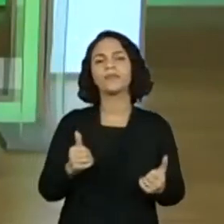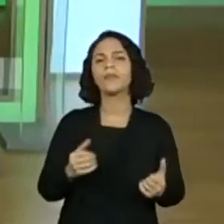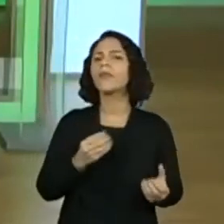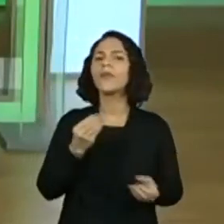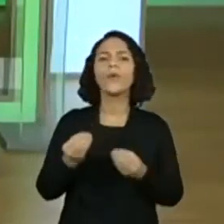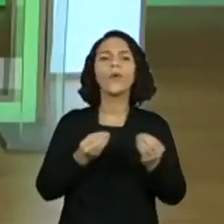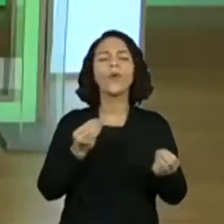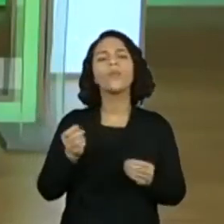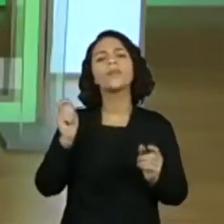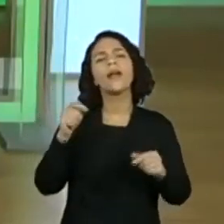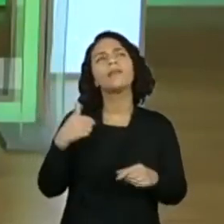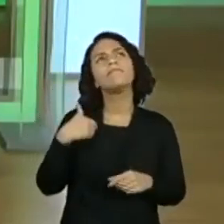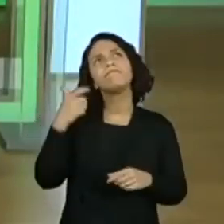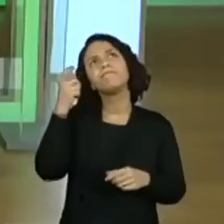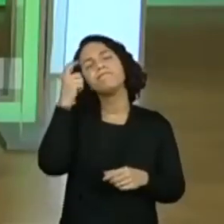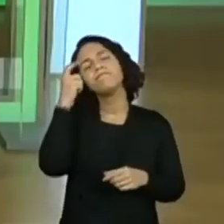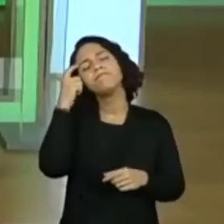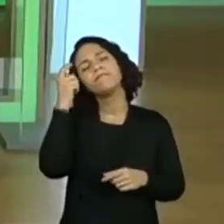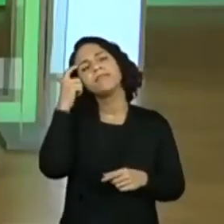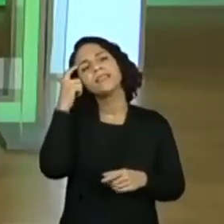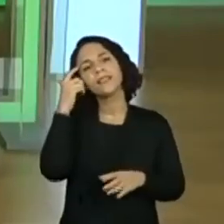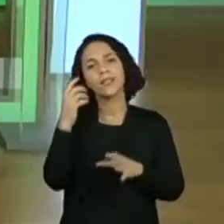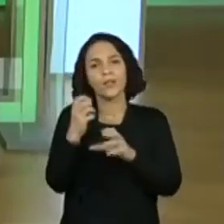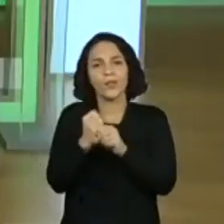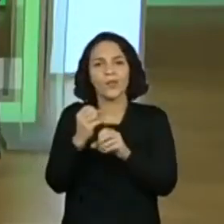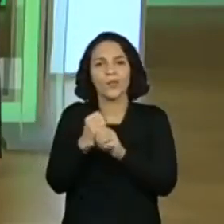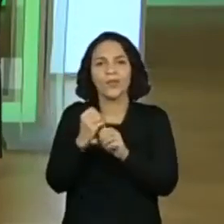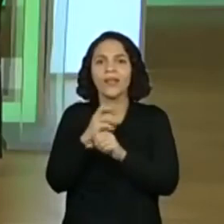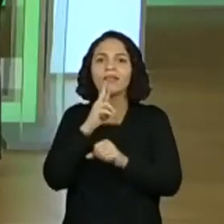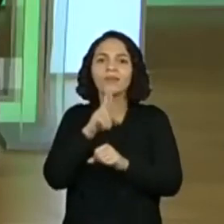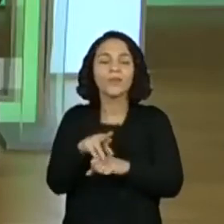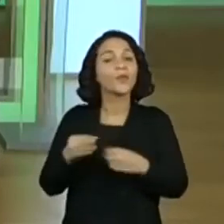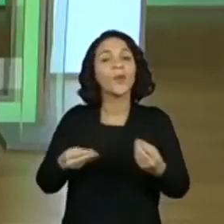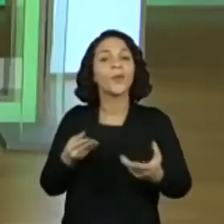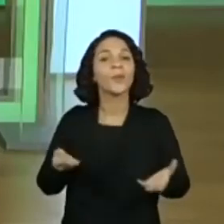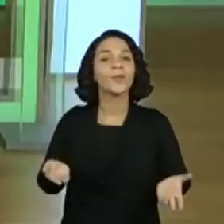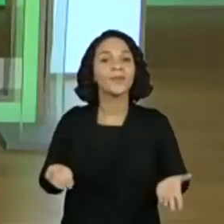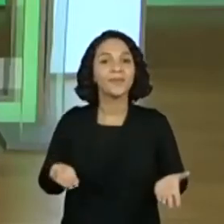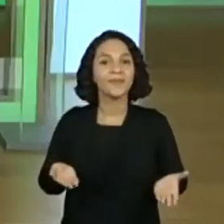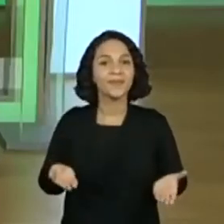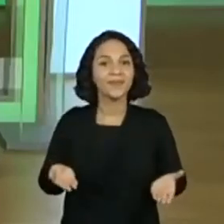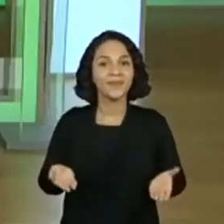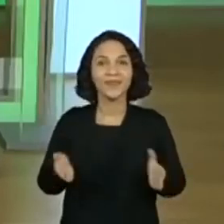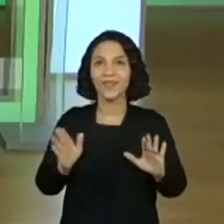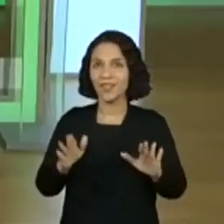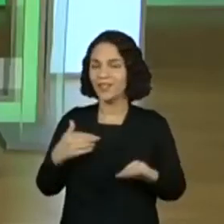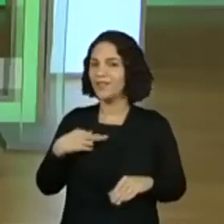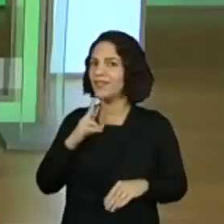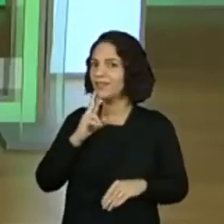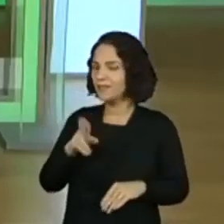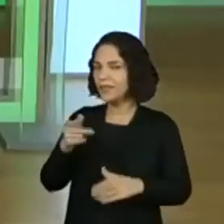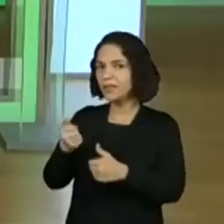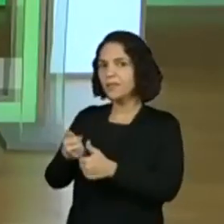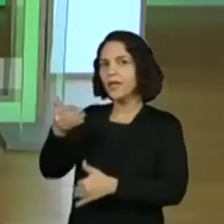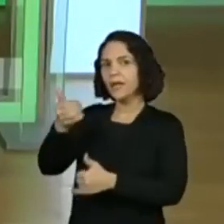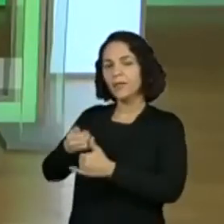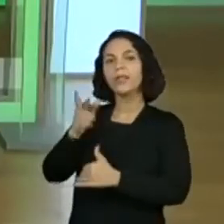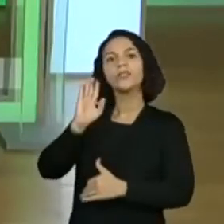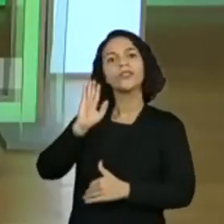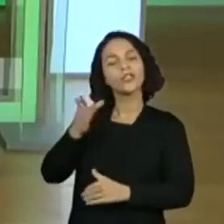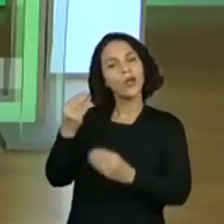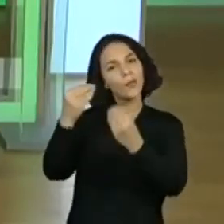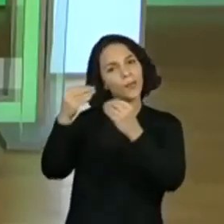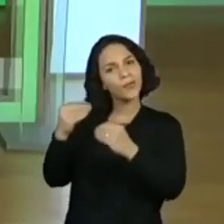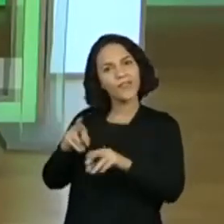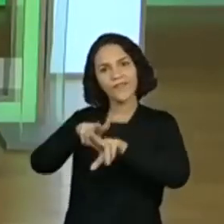consigo pensar em um cálculo para responder isso aí? Olha, professora, eu vou dizer que os alunos já estão colocando ali